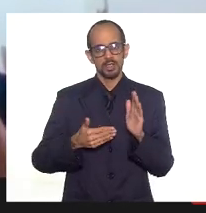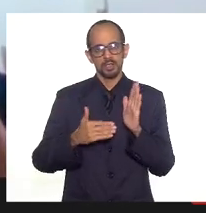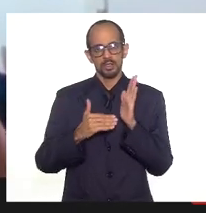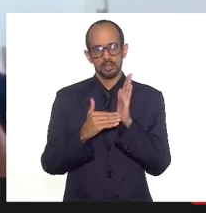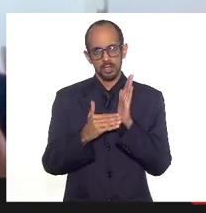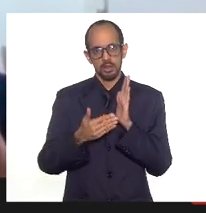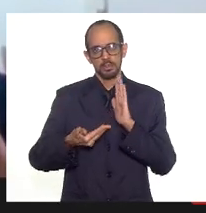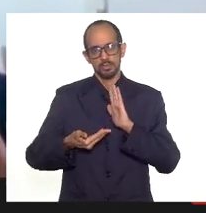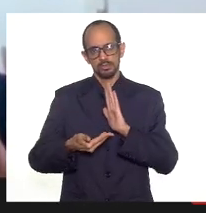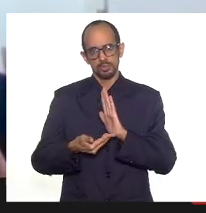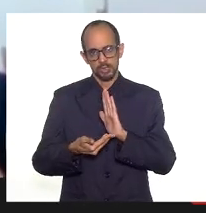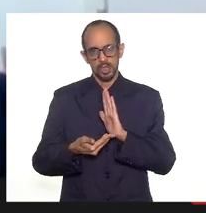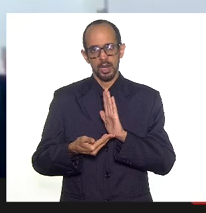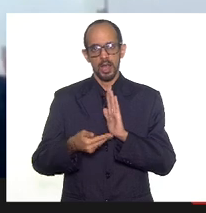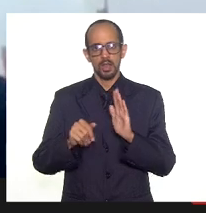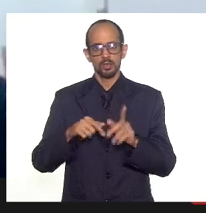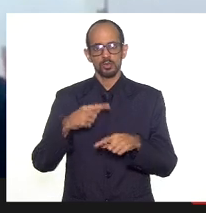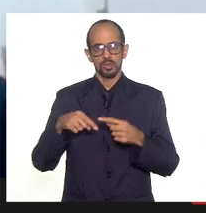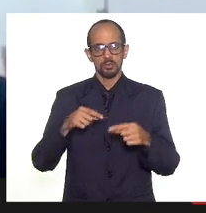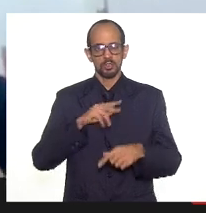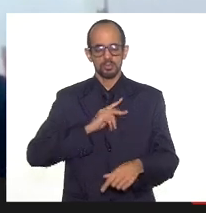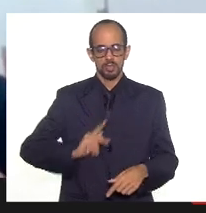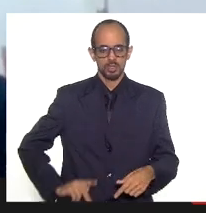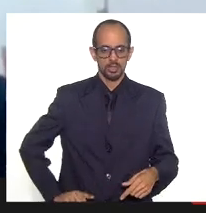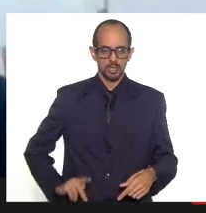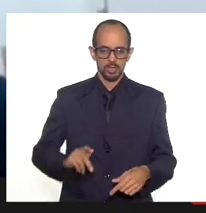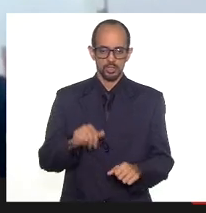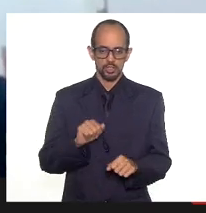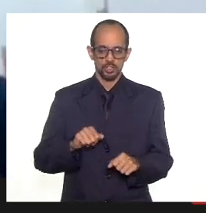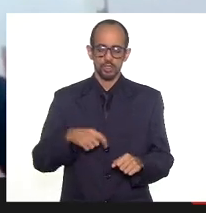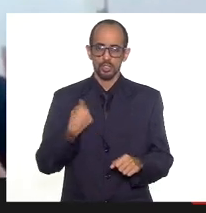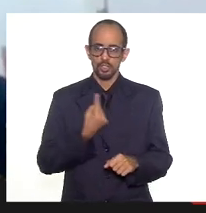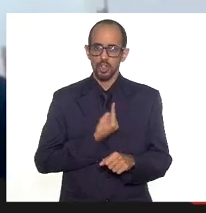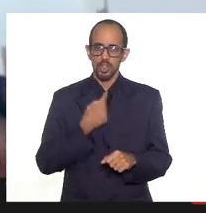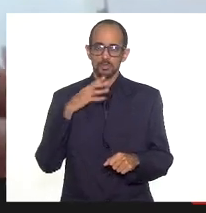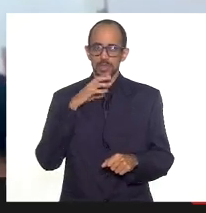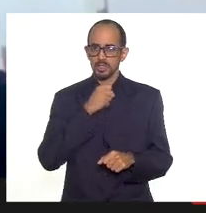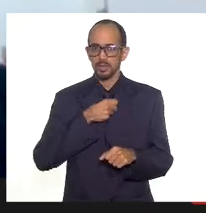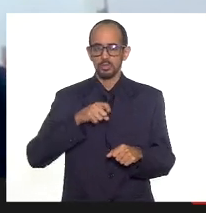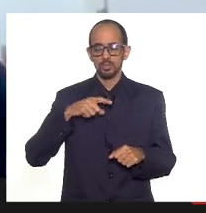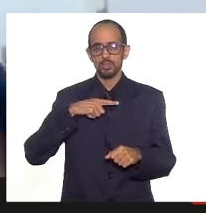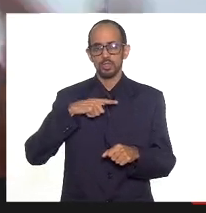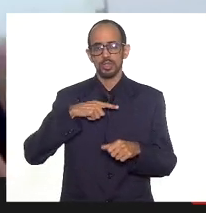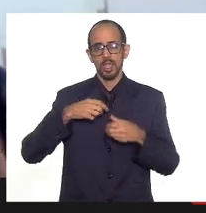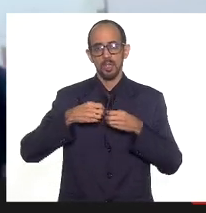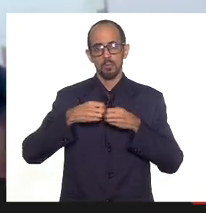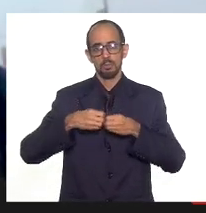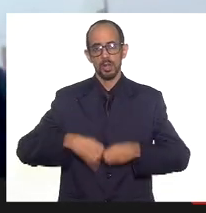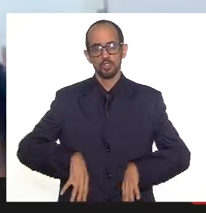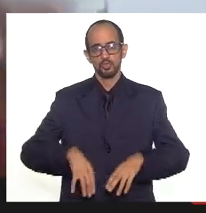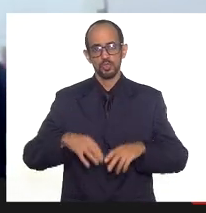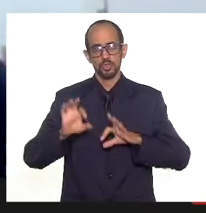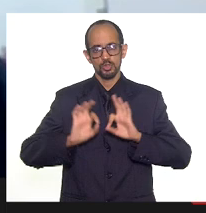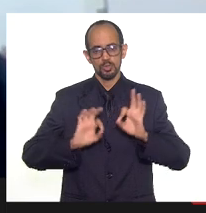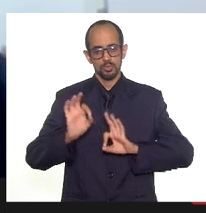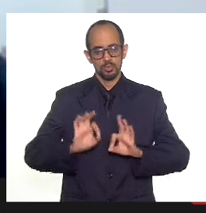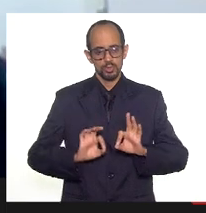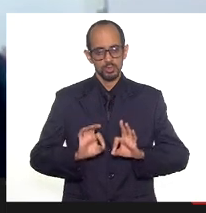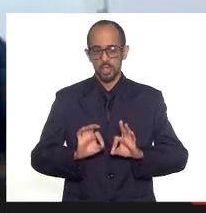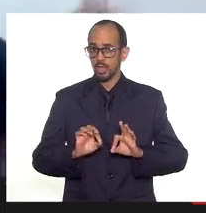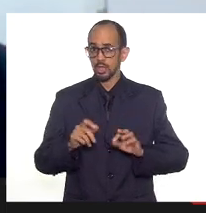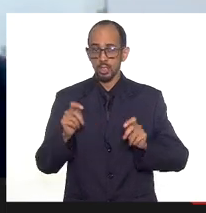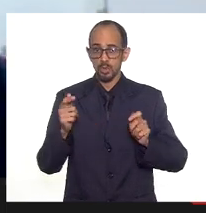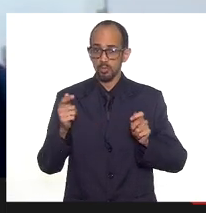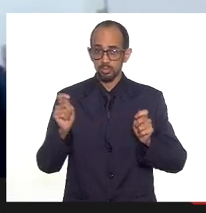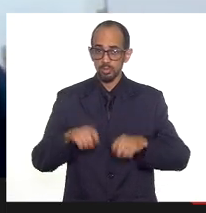engessamento desse percentual de conteúdo local, a gente vê ele como danoso ao processo. Ele não vai dar a organização, a flexibilidade, a capacidade de